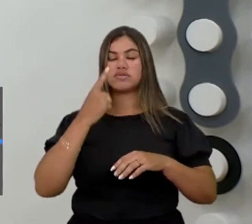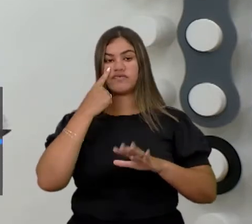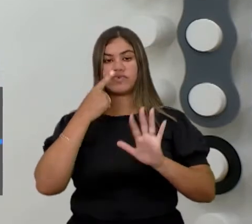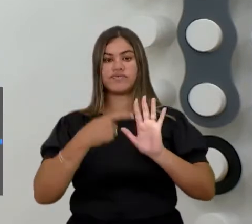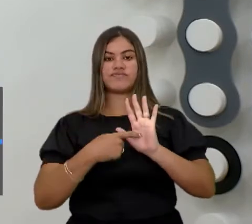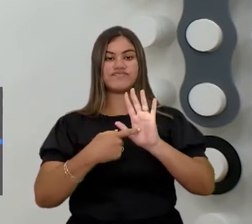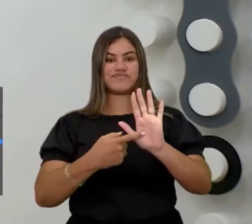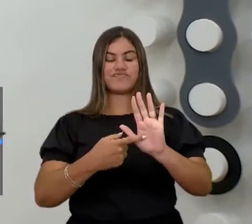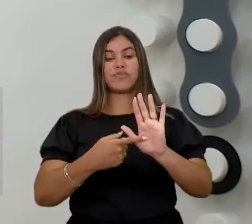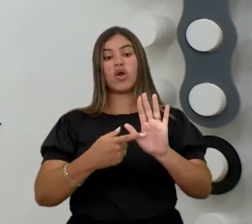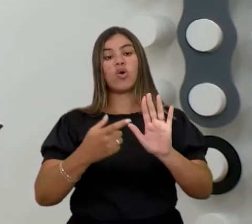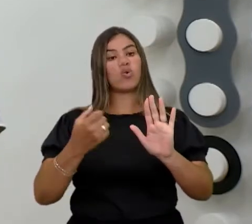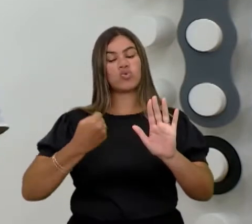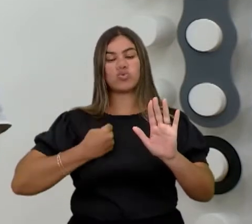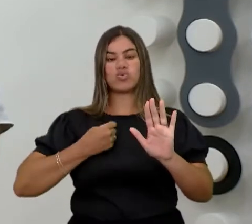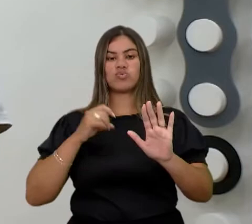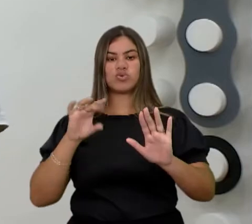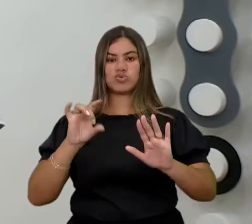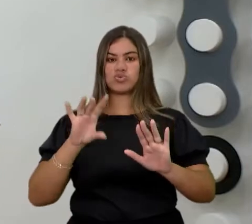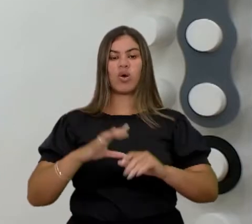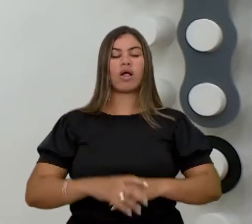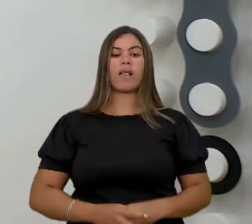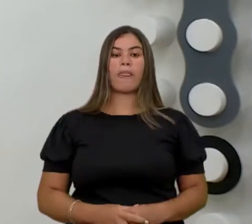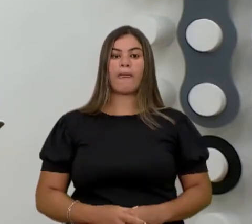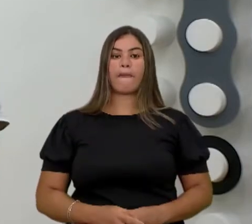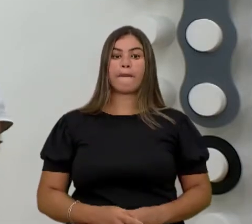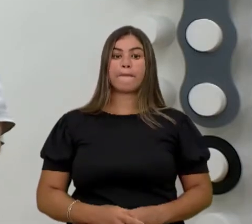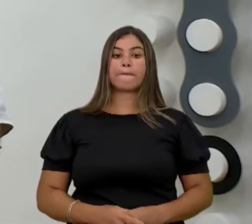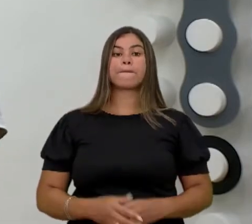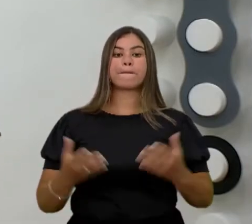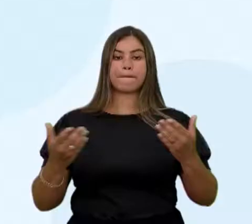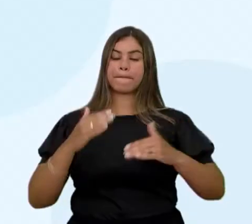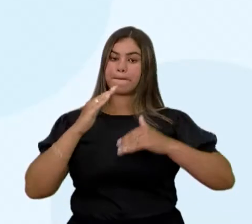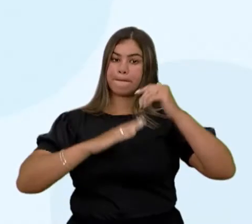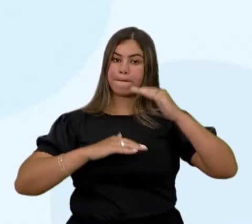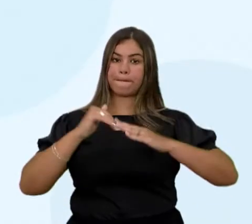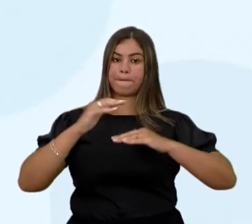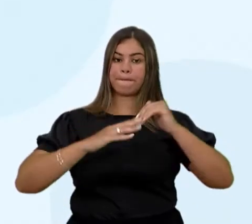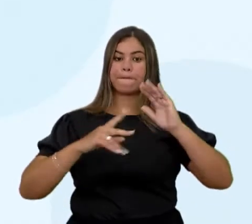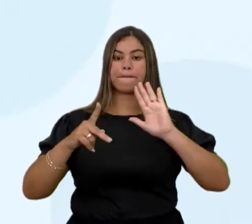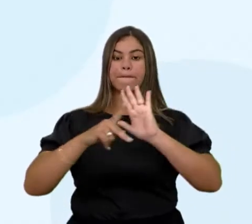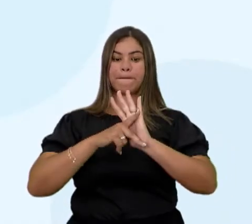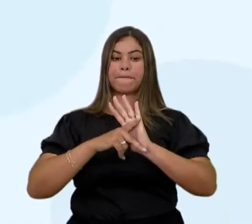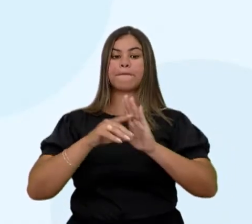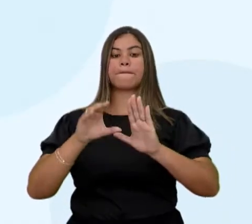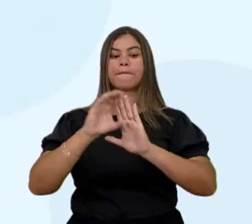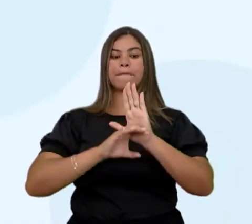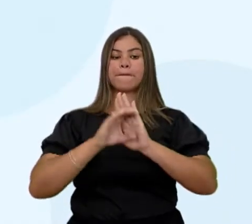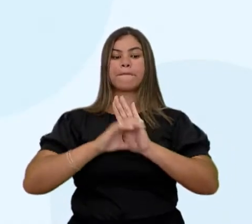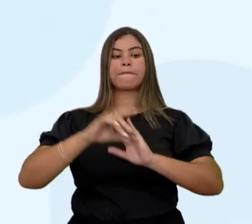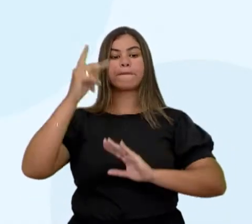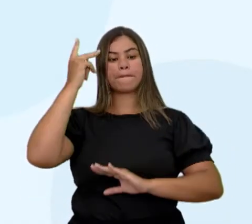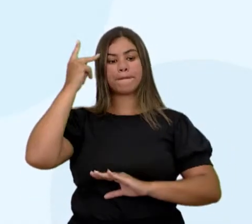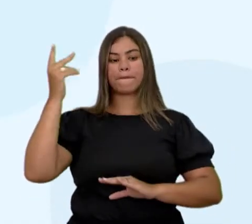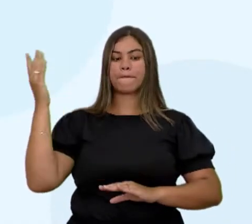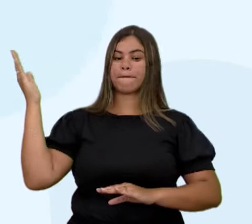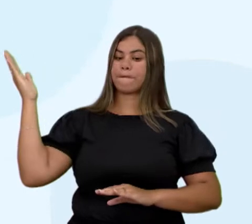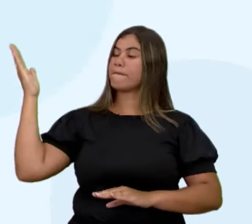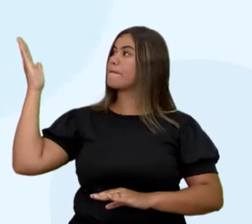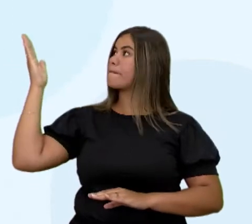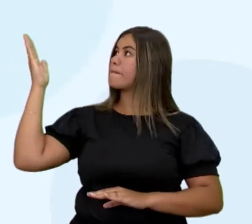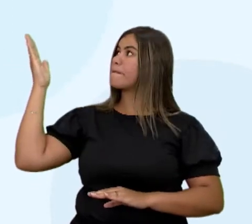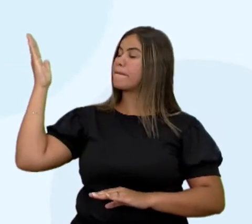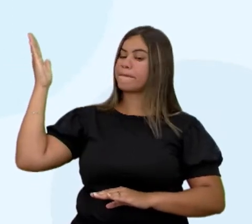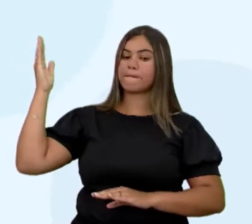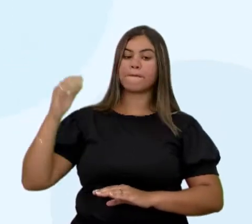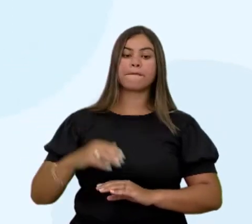vocês. Vamos lá para a próxima tela, que aí nós vamos ver aí as habilidades do currículo paulista e o objetivo. Então tá lá, né? Sempre lembrando que o